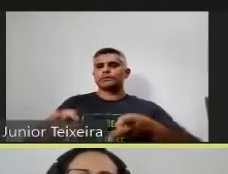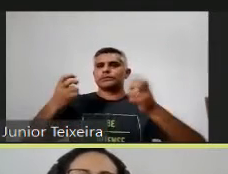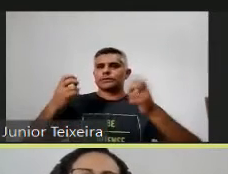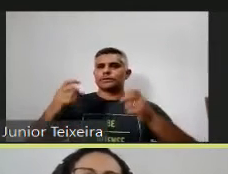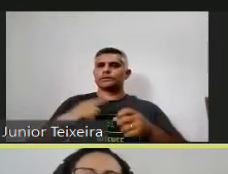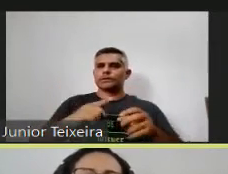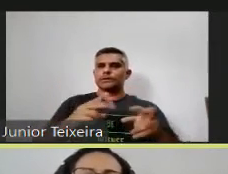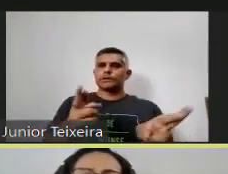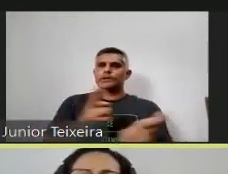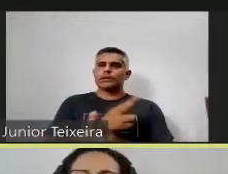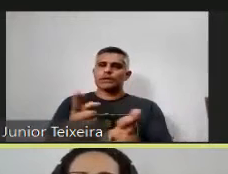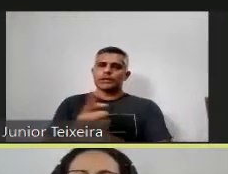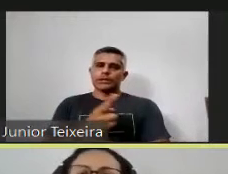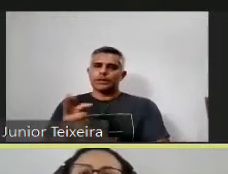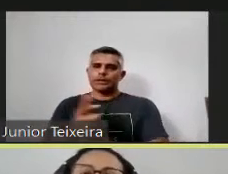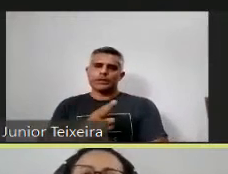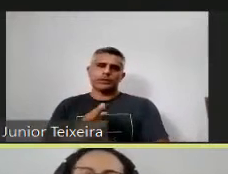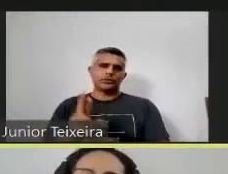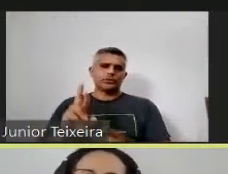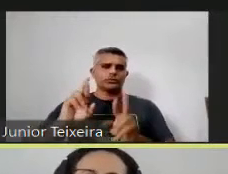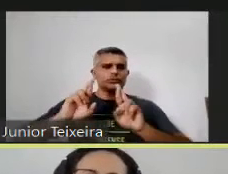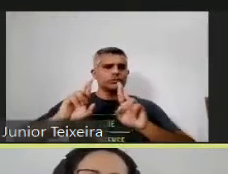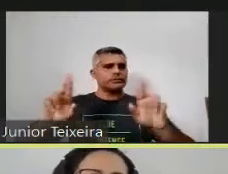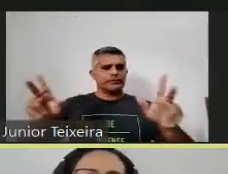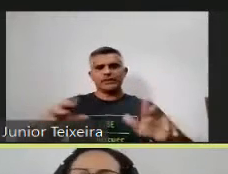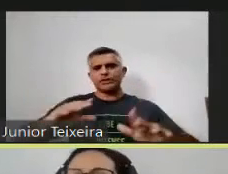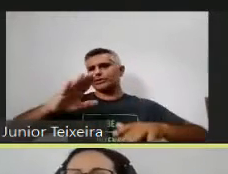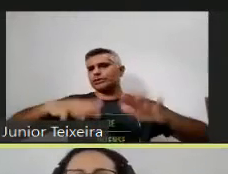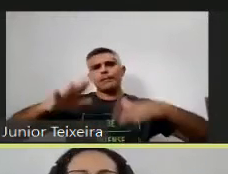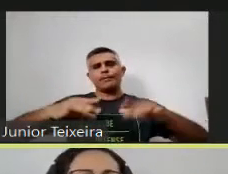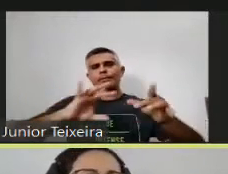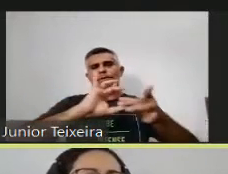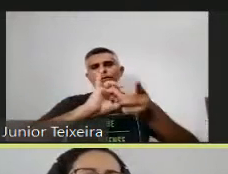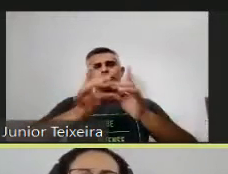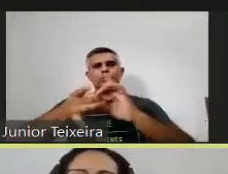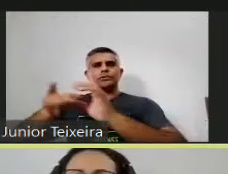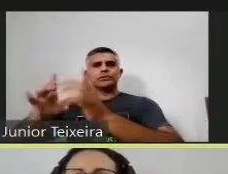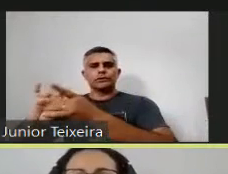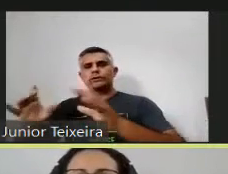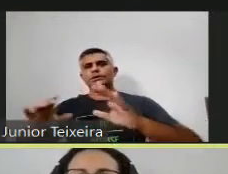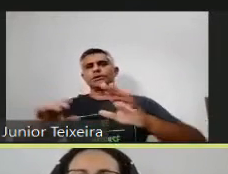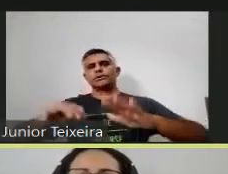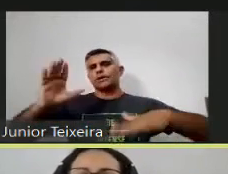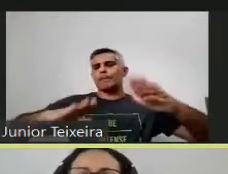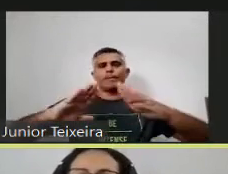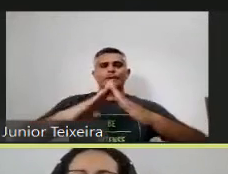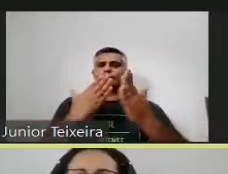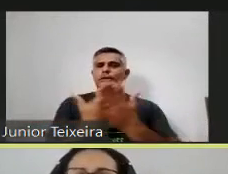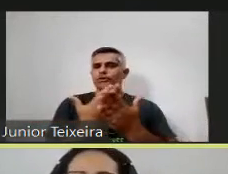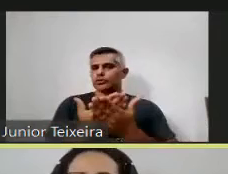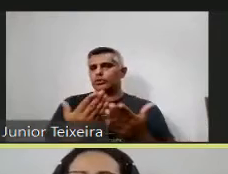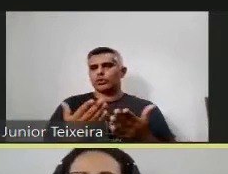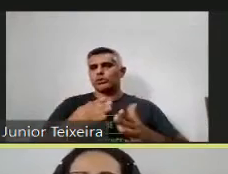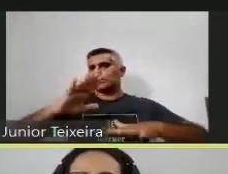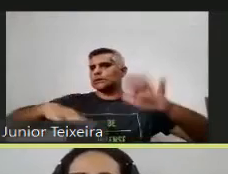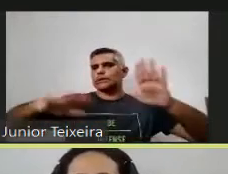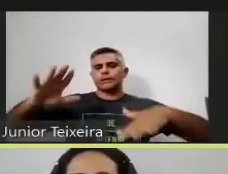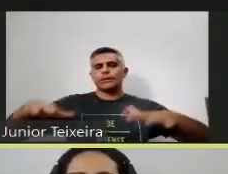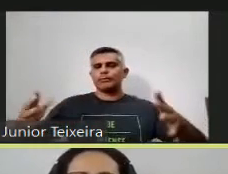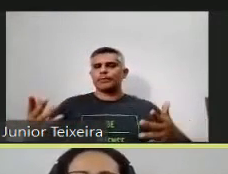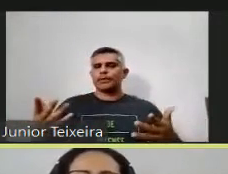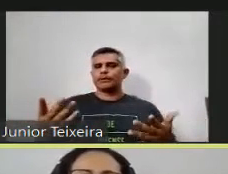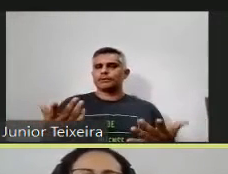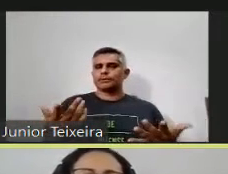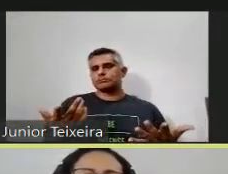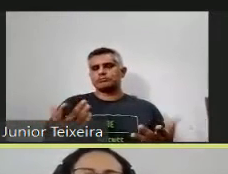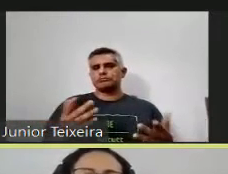seja, cada contexto, cada escola, cada aluno, cada intérprete vai se configurar numa situação